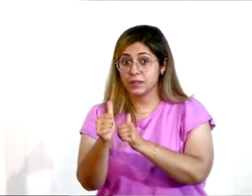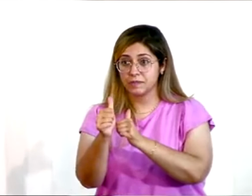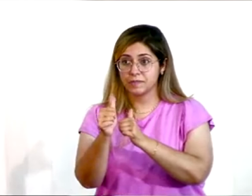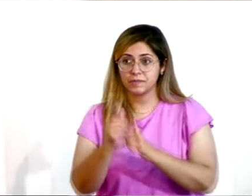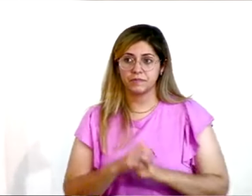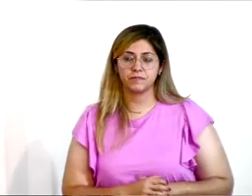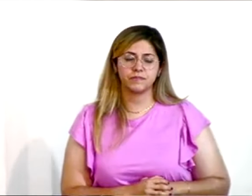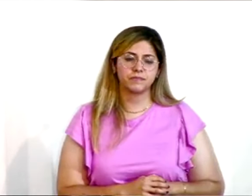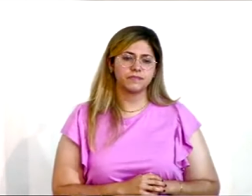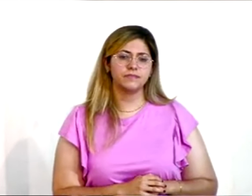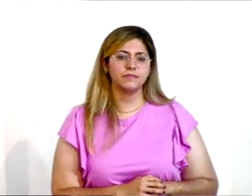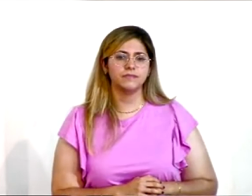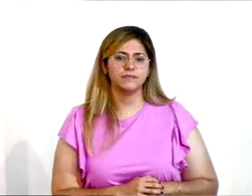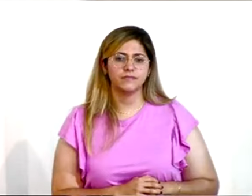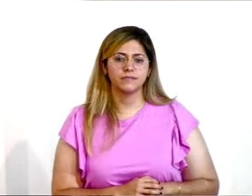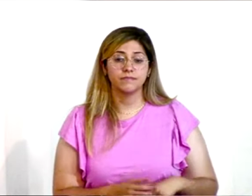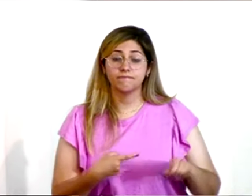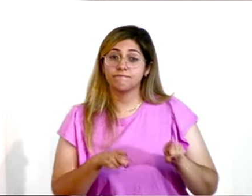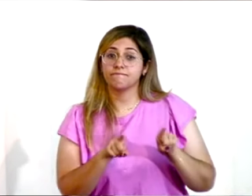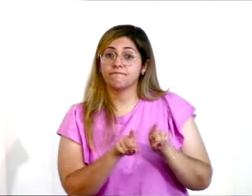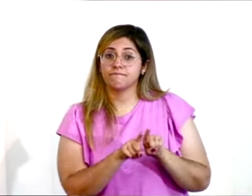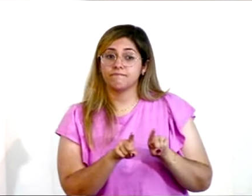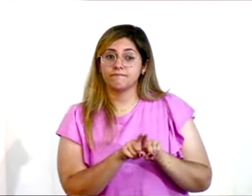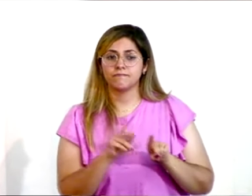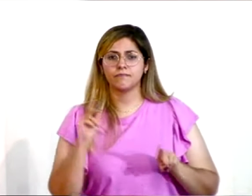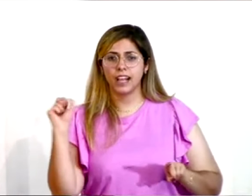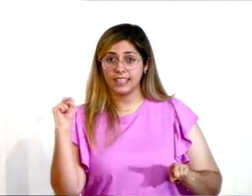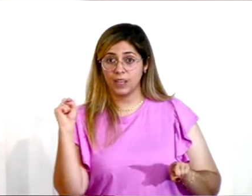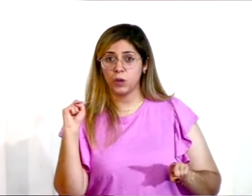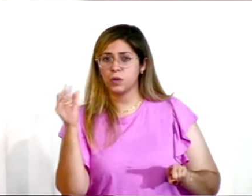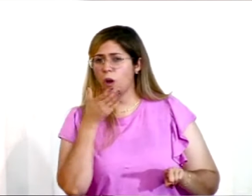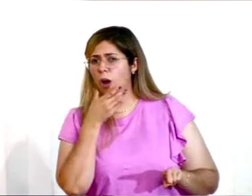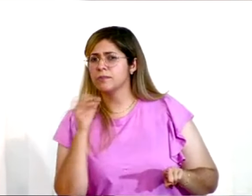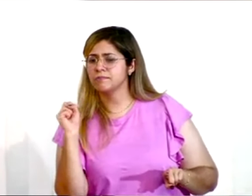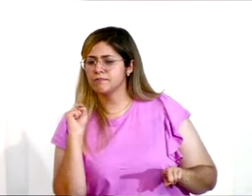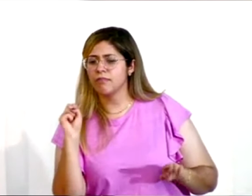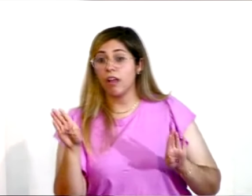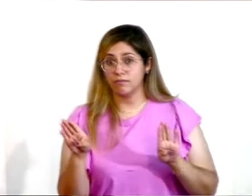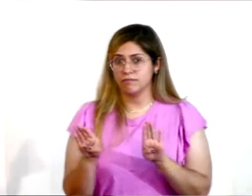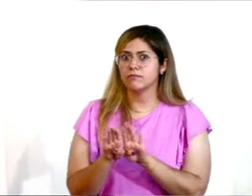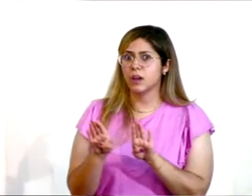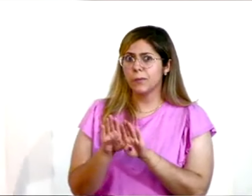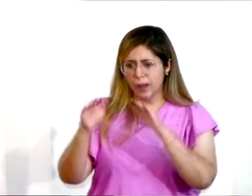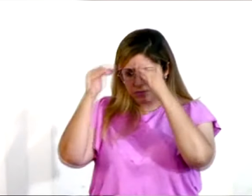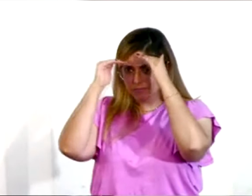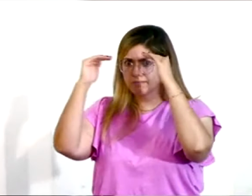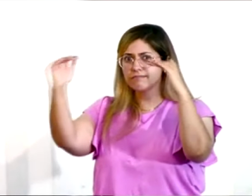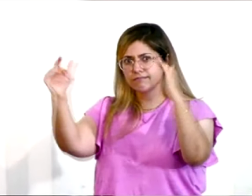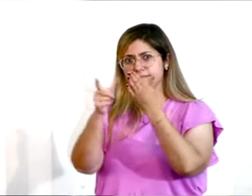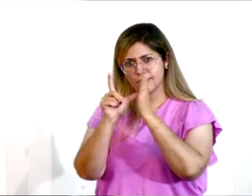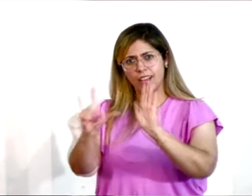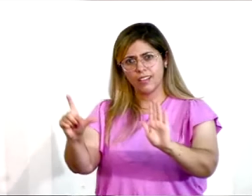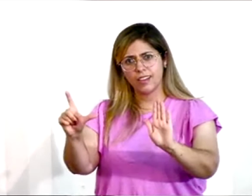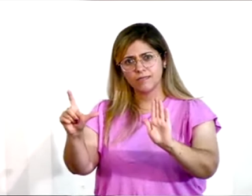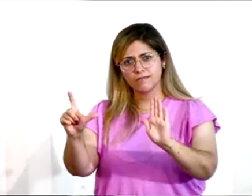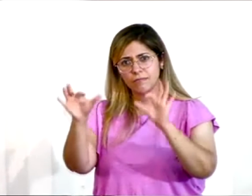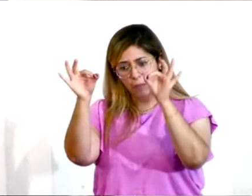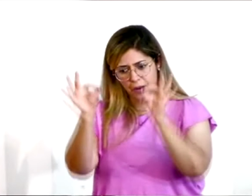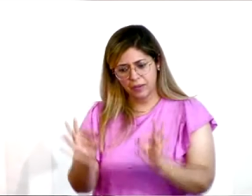suas obras. Pois é, Saulo parece ser um destes. Saulo não parece ser um falso fariseu. Saulo